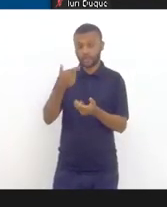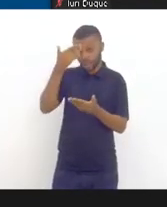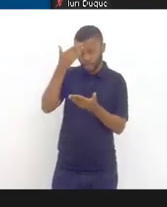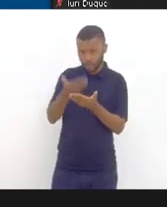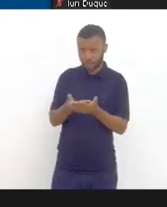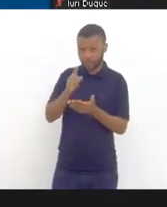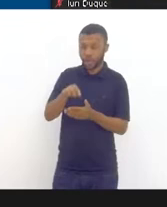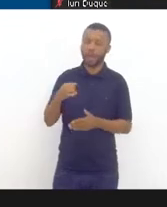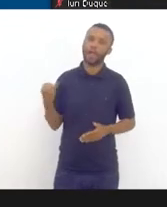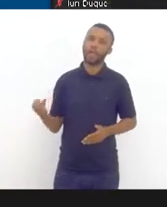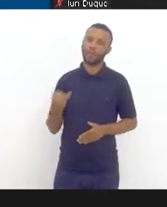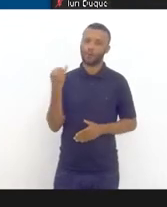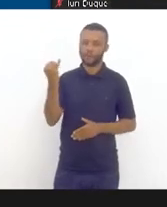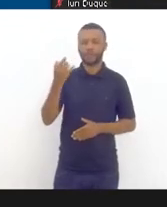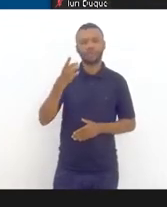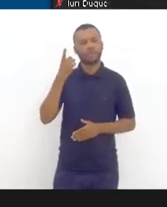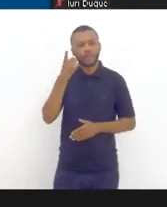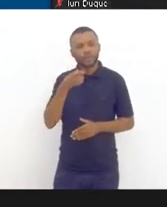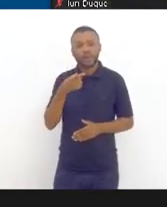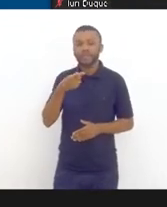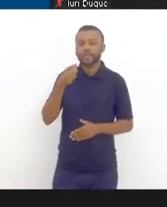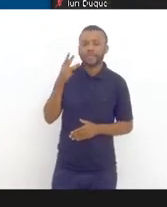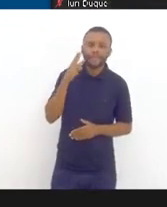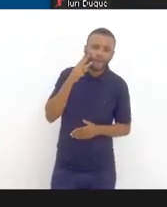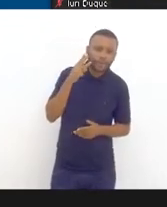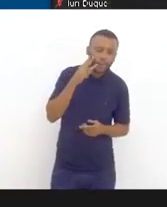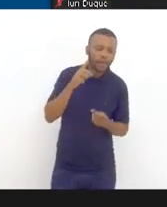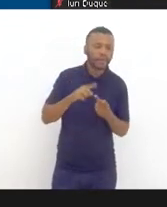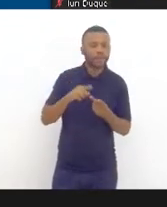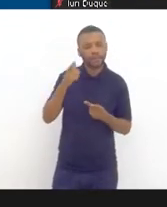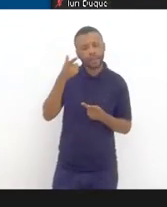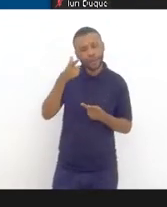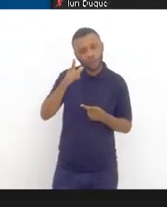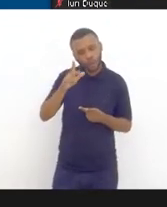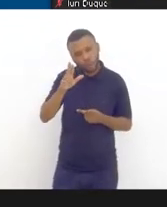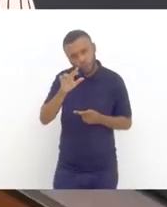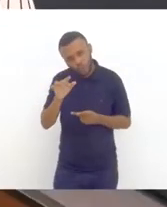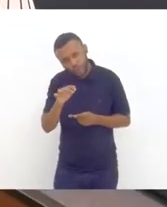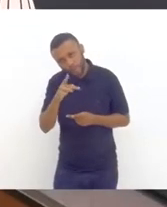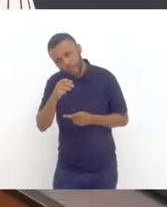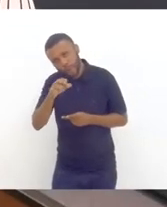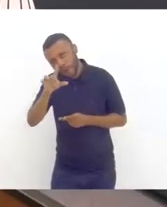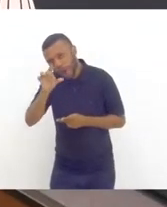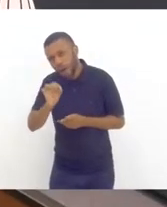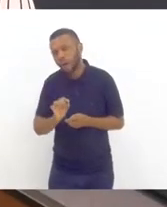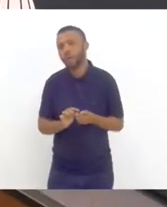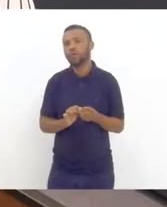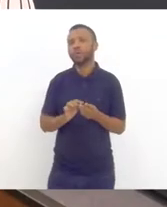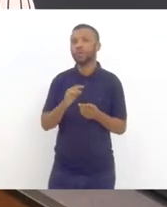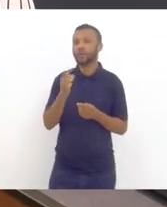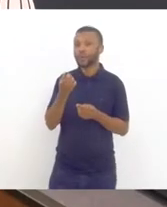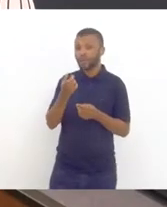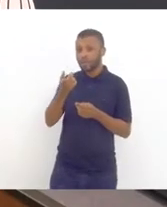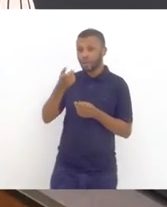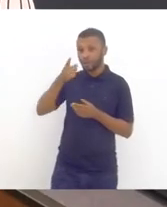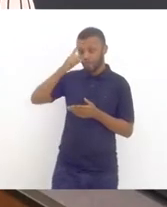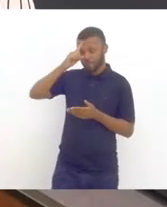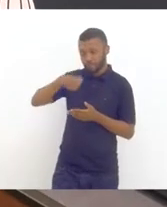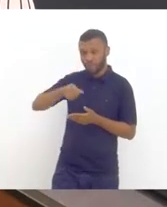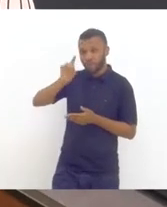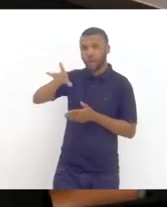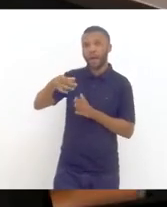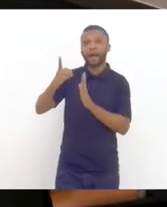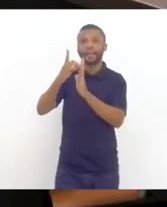importante, deputado Voldeck, deputado Uspal, deputado Flávio Serafini, de que a gente não delegue isso somente a decreto ou a